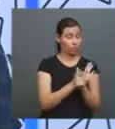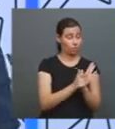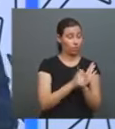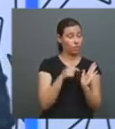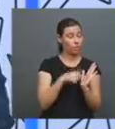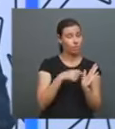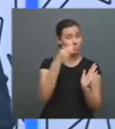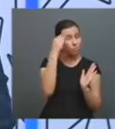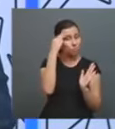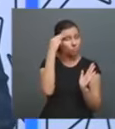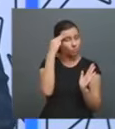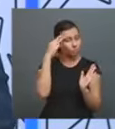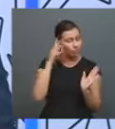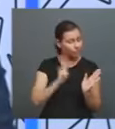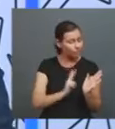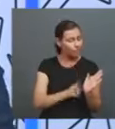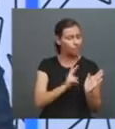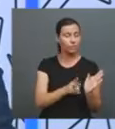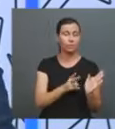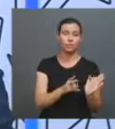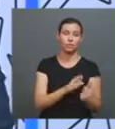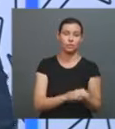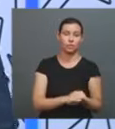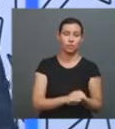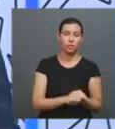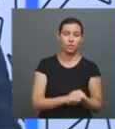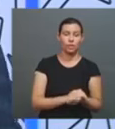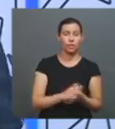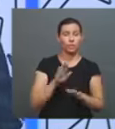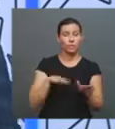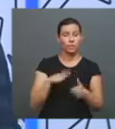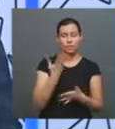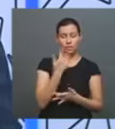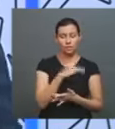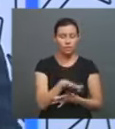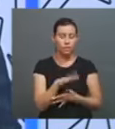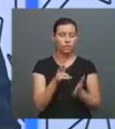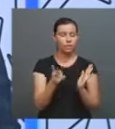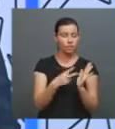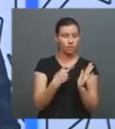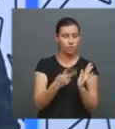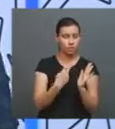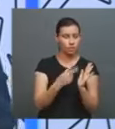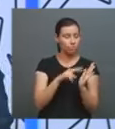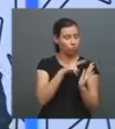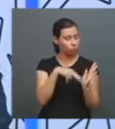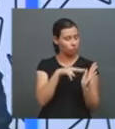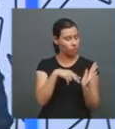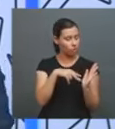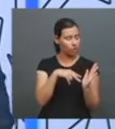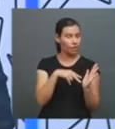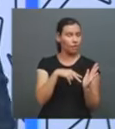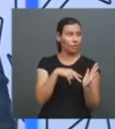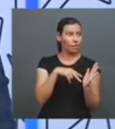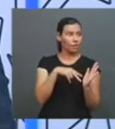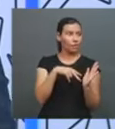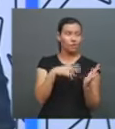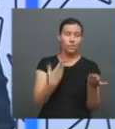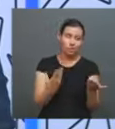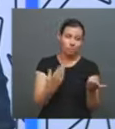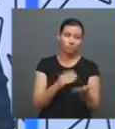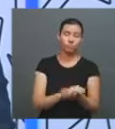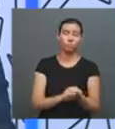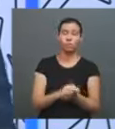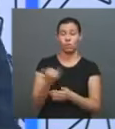cristalizada ali. Então, você tem livros da tua infância que você quer voltar. O que a gente não sabe no celular é onde vai ficar esses arquivos depois de um, dois